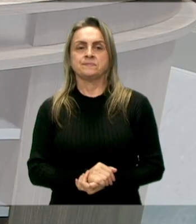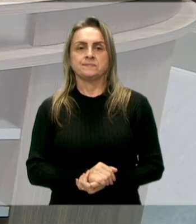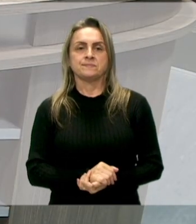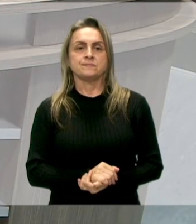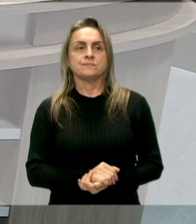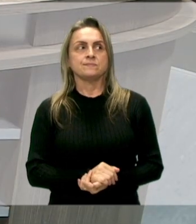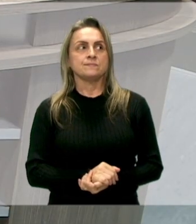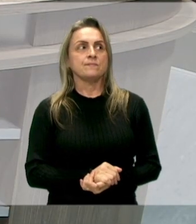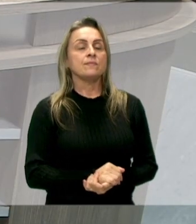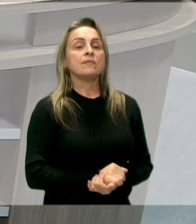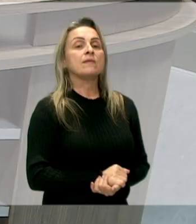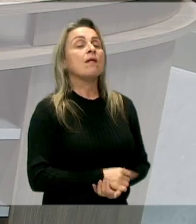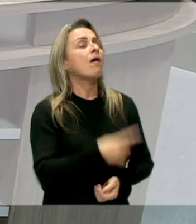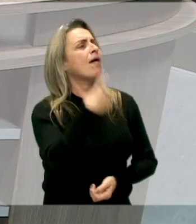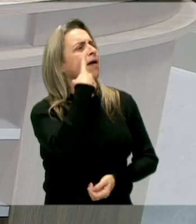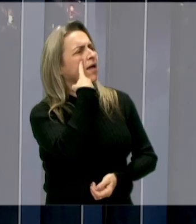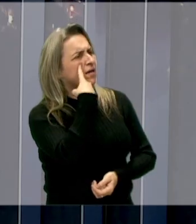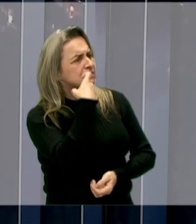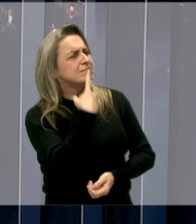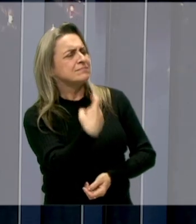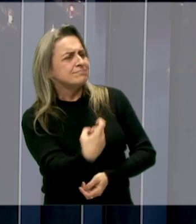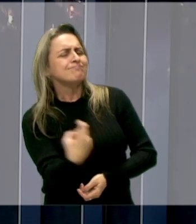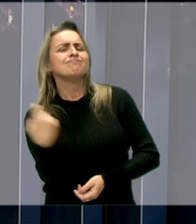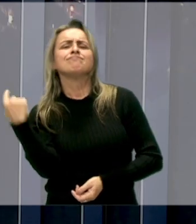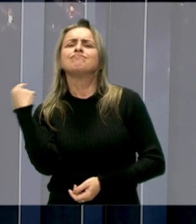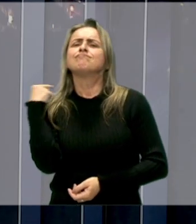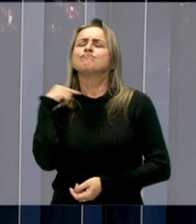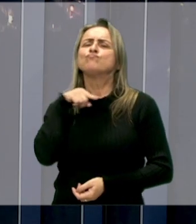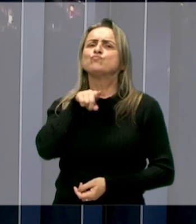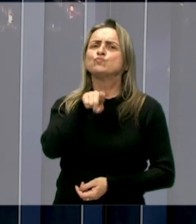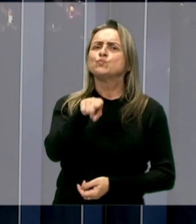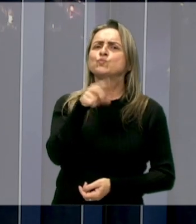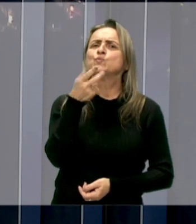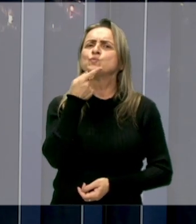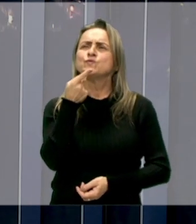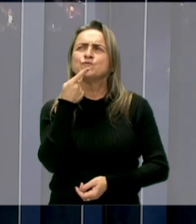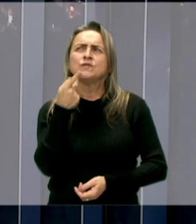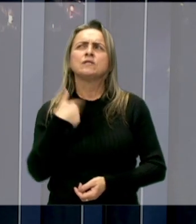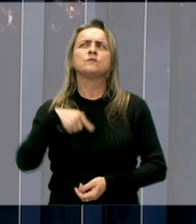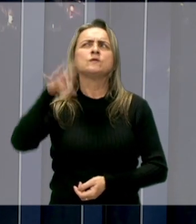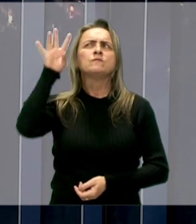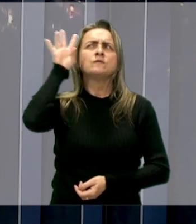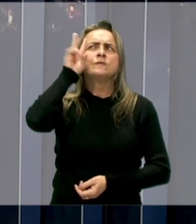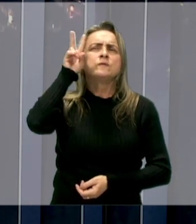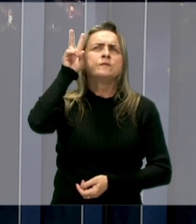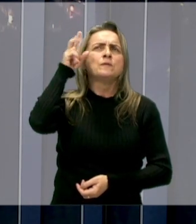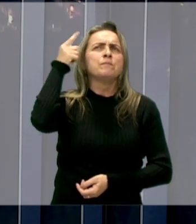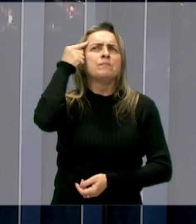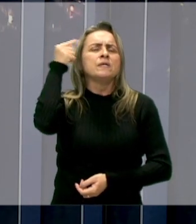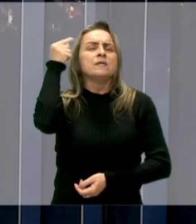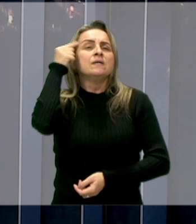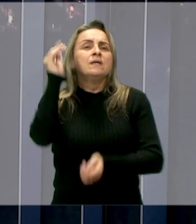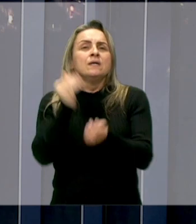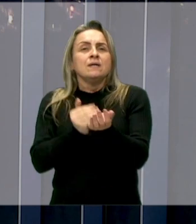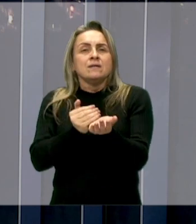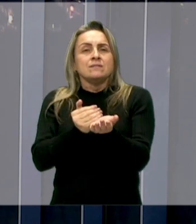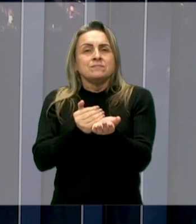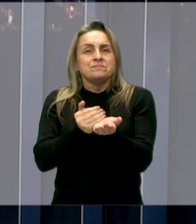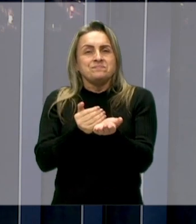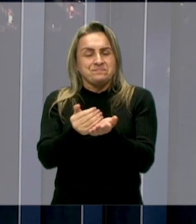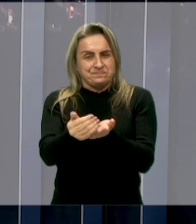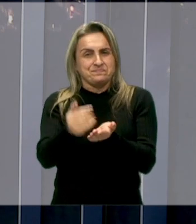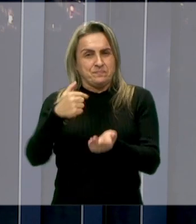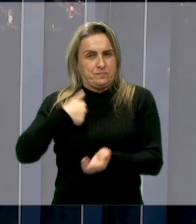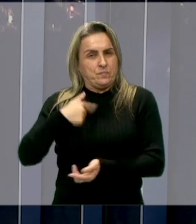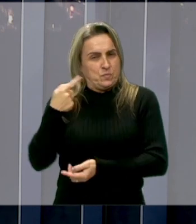tu estavas falando aí, eu estava pensando, né, nesse comecinho, eu estive num dos